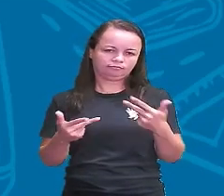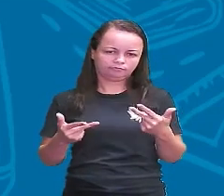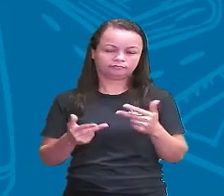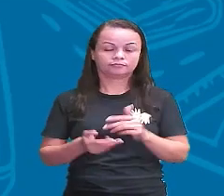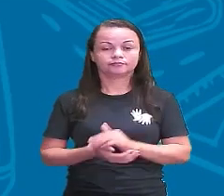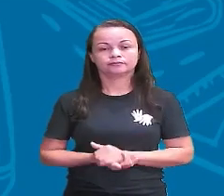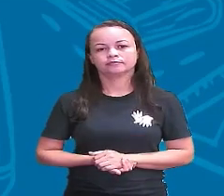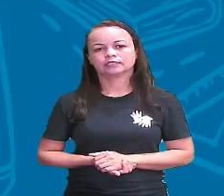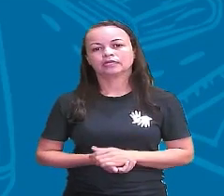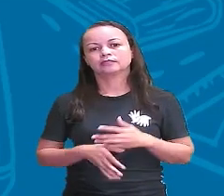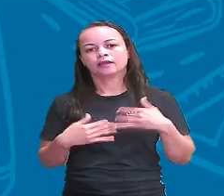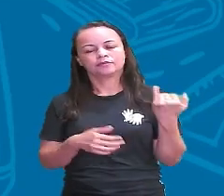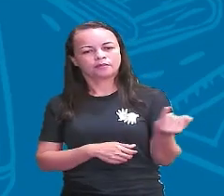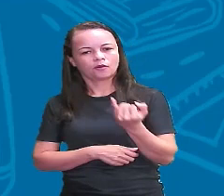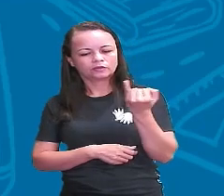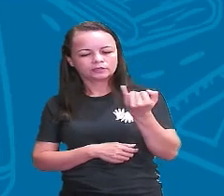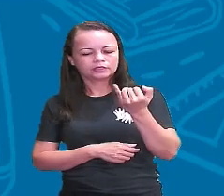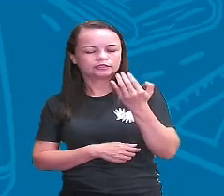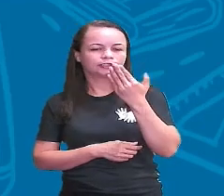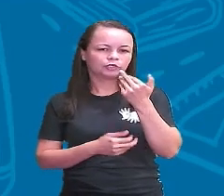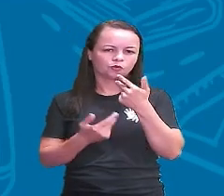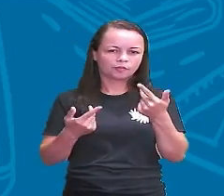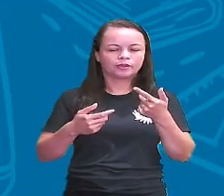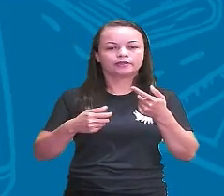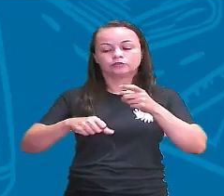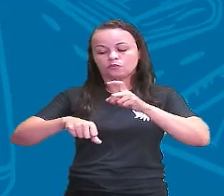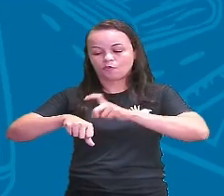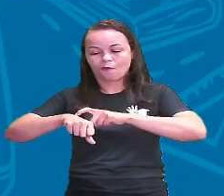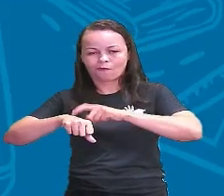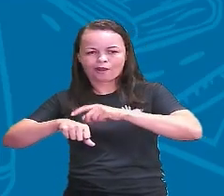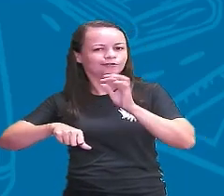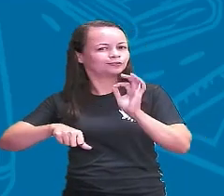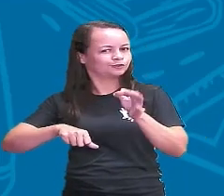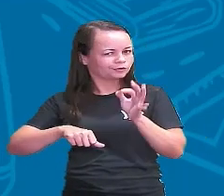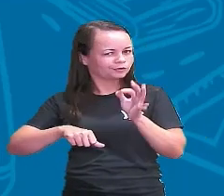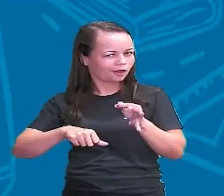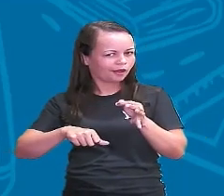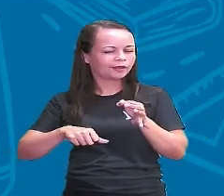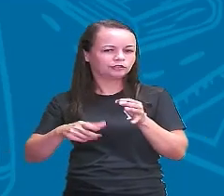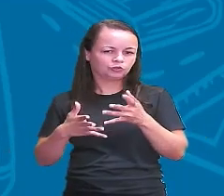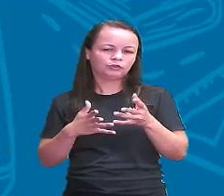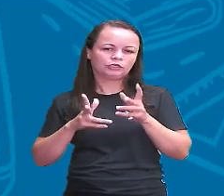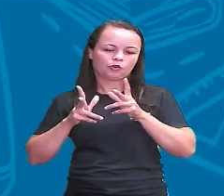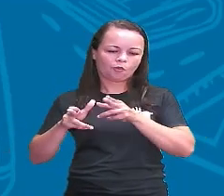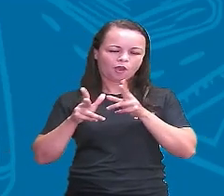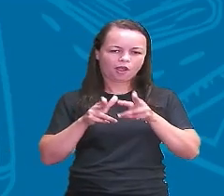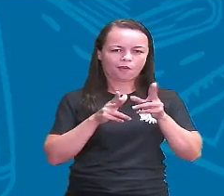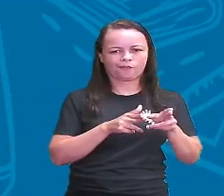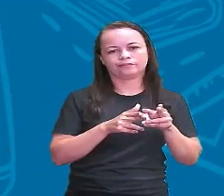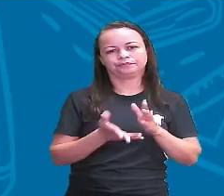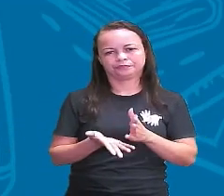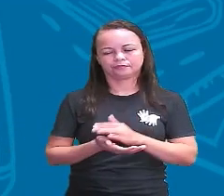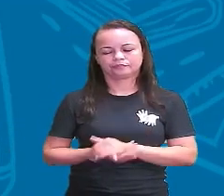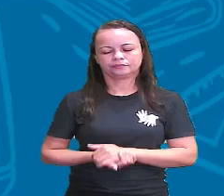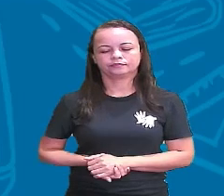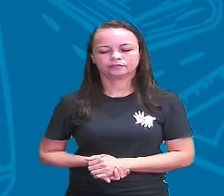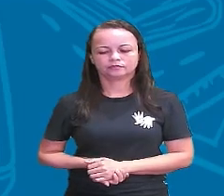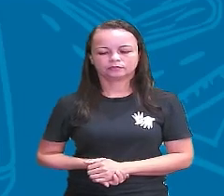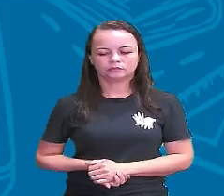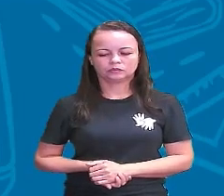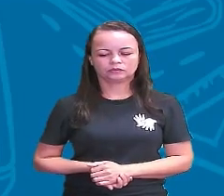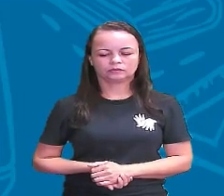Daí a importância de a gente se alimentar nos horários corretos e de forma igualmente correta, tá certo?